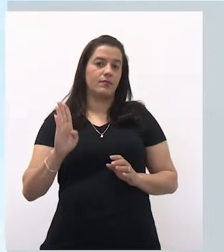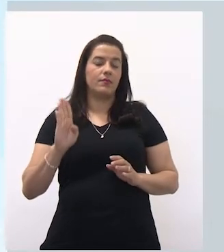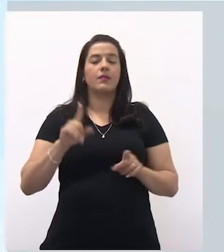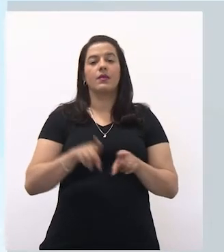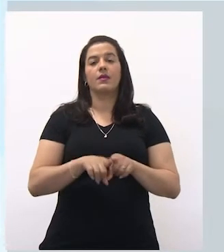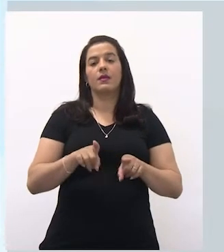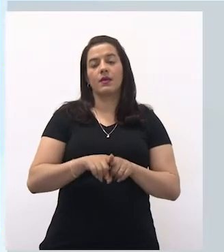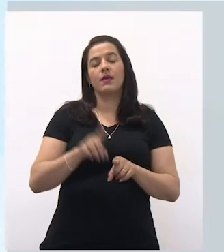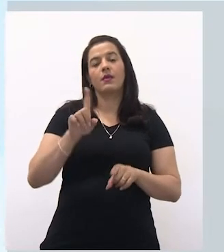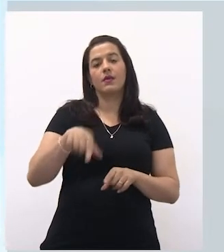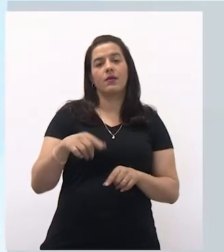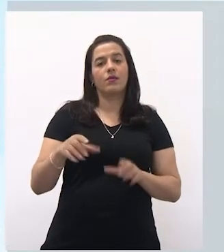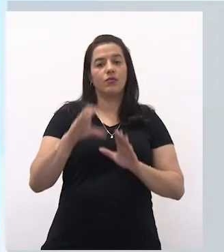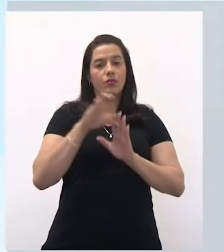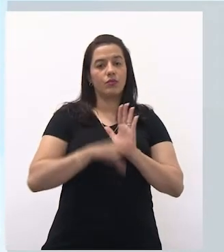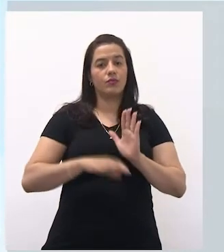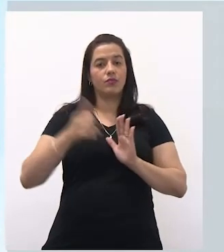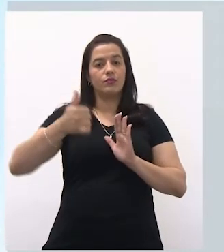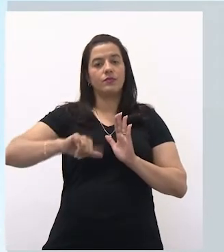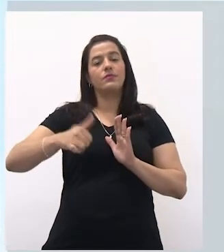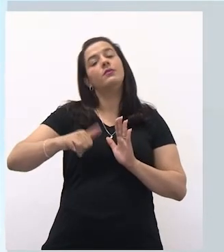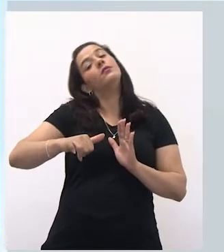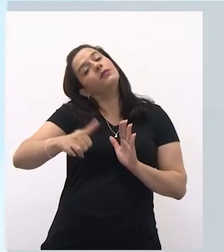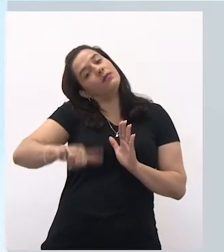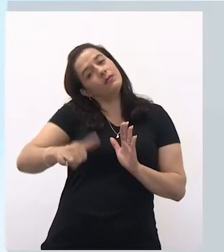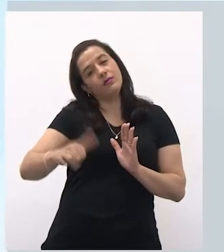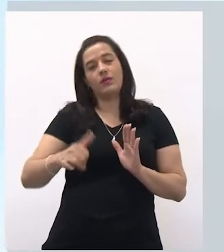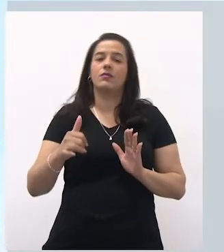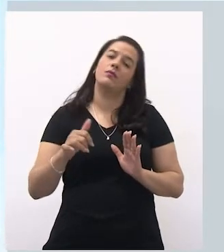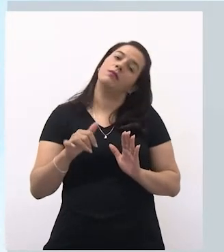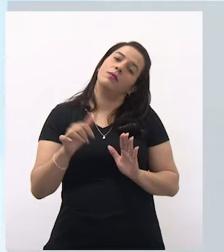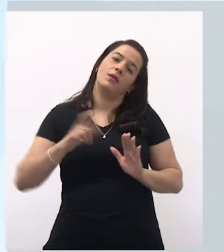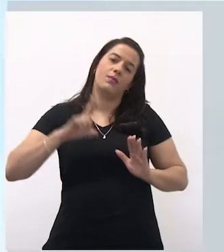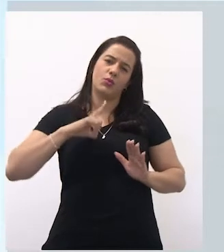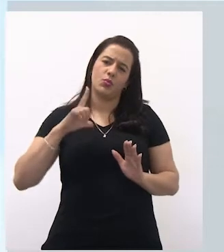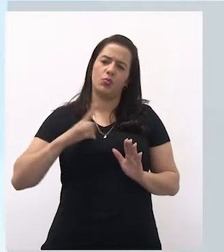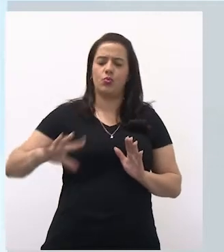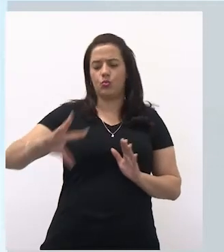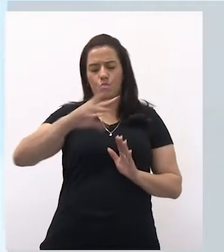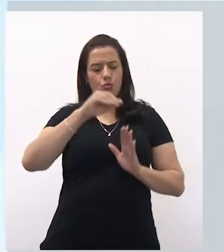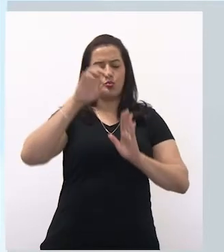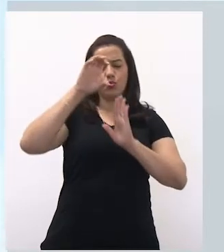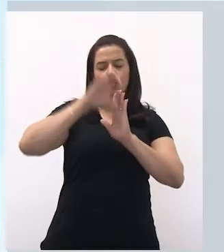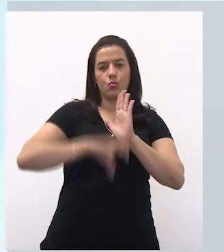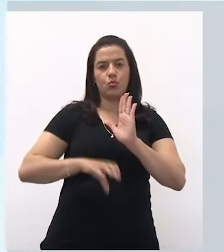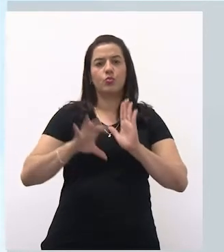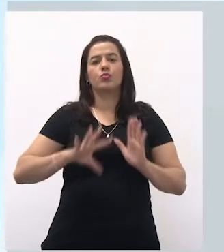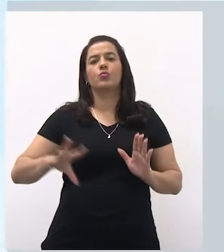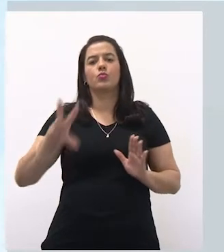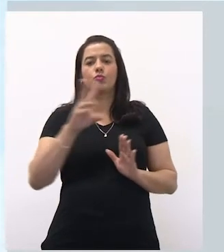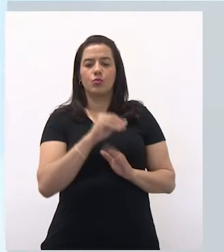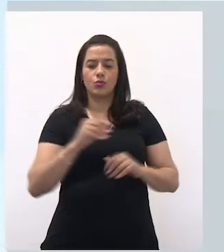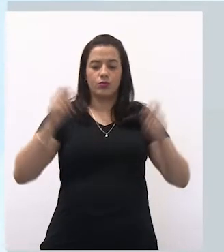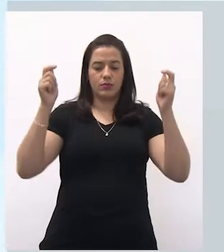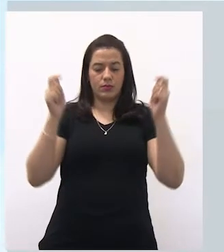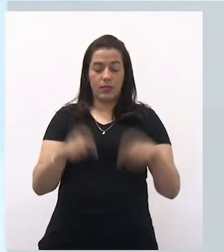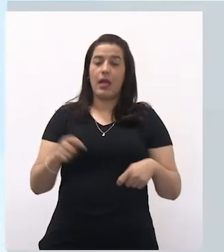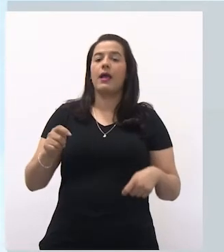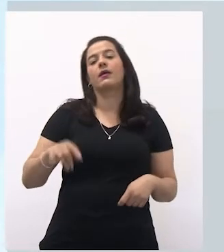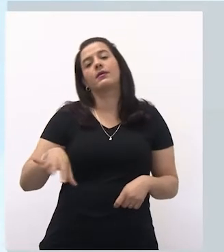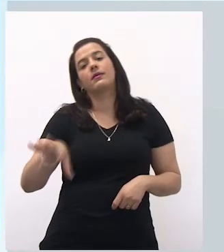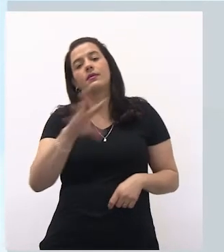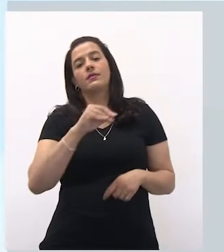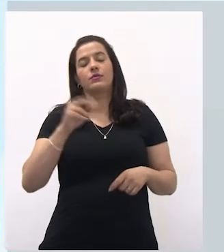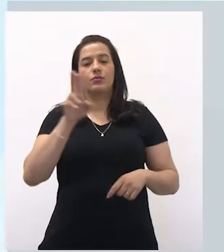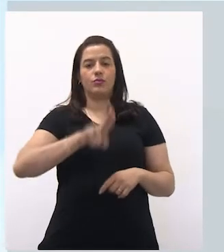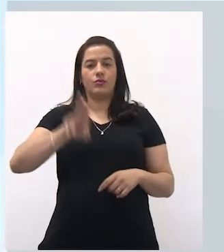avaliação do SAEB, a matriz de referência do SAEB, com a matriz, com o nosso currículo, né, com o currículo que a rede